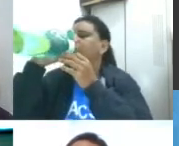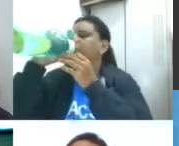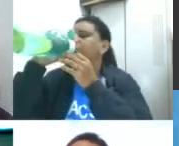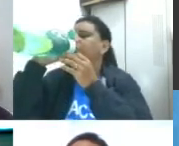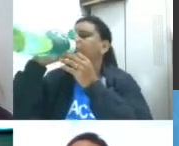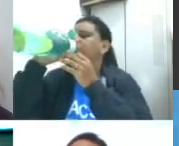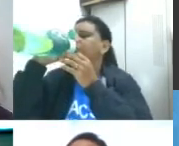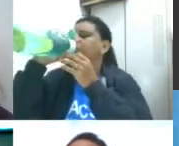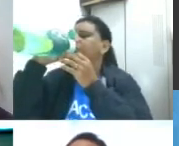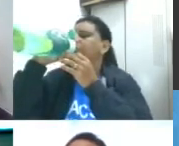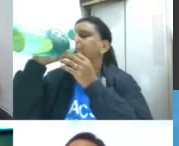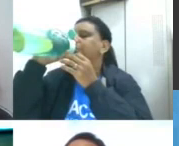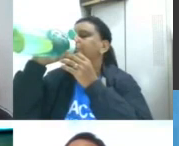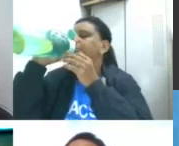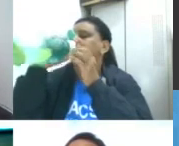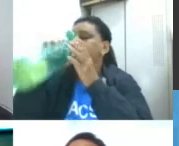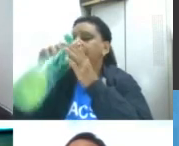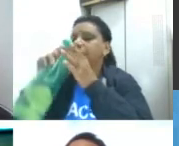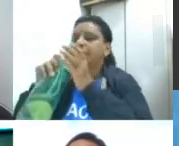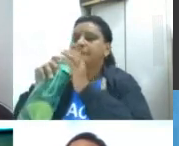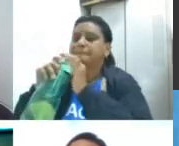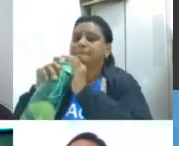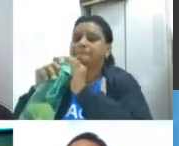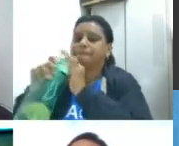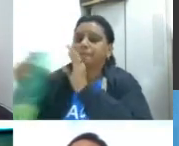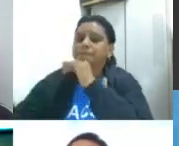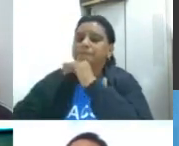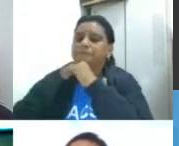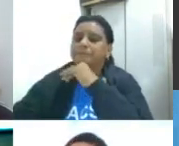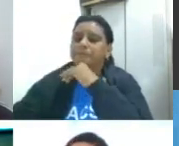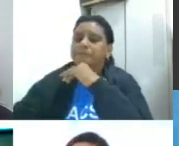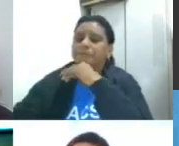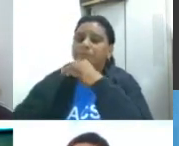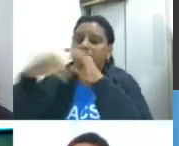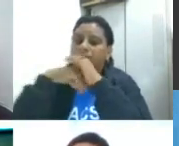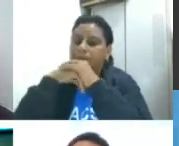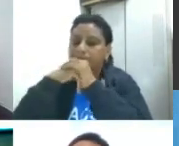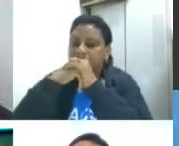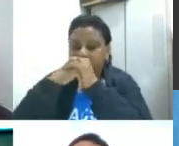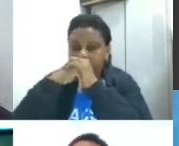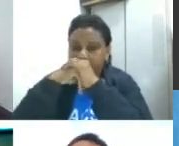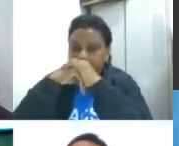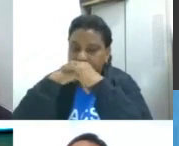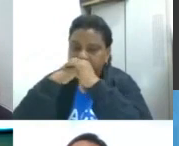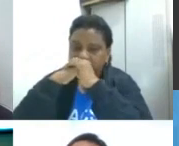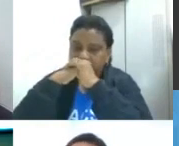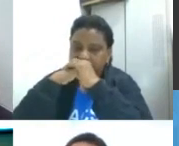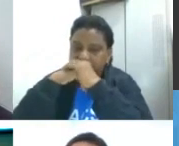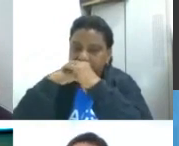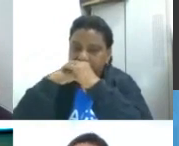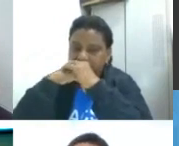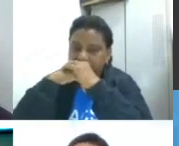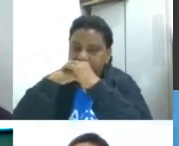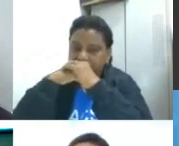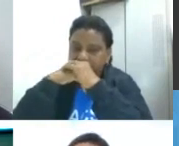ponto dia a dia com esses pacientes também deve ser uma tarefa difícil mas vocês representam uma parte desses